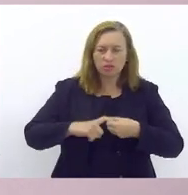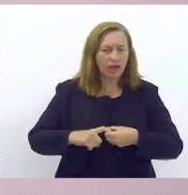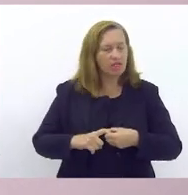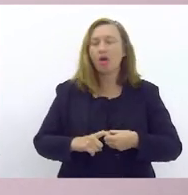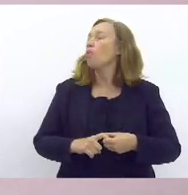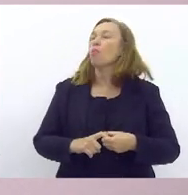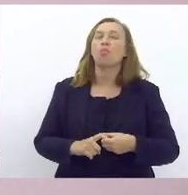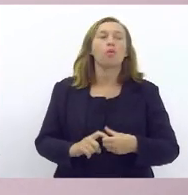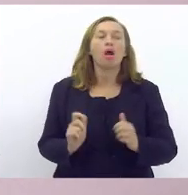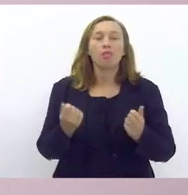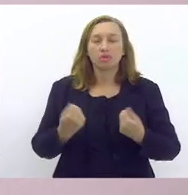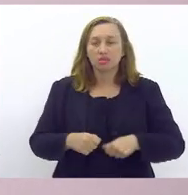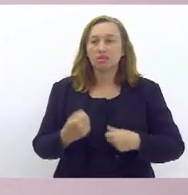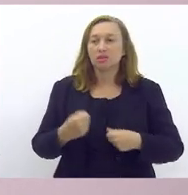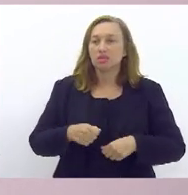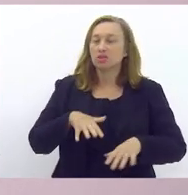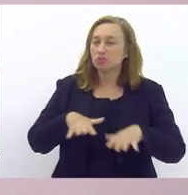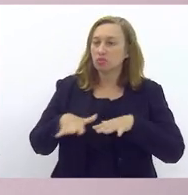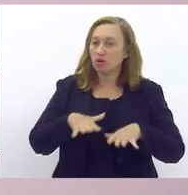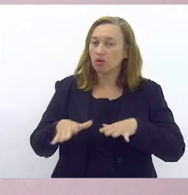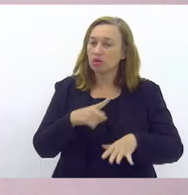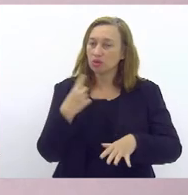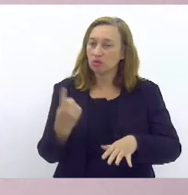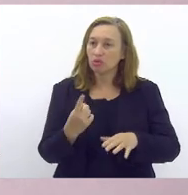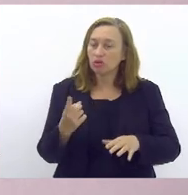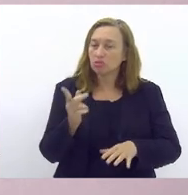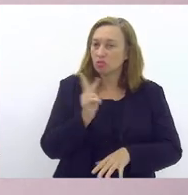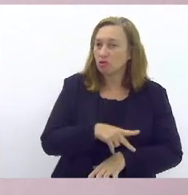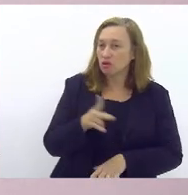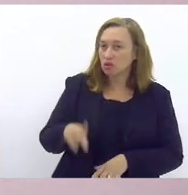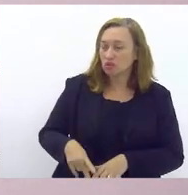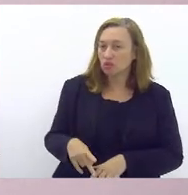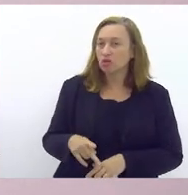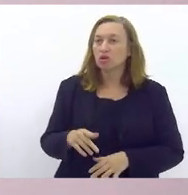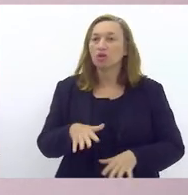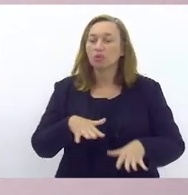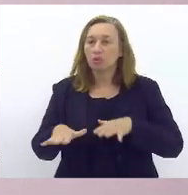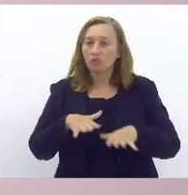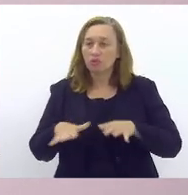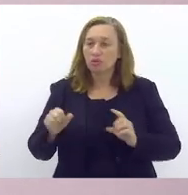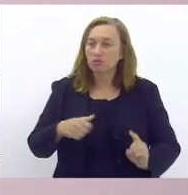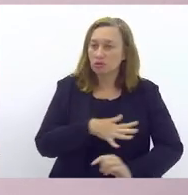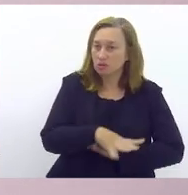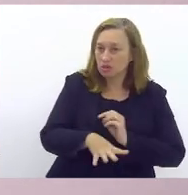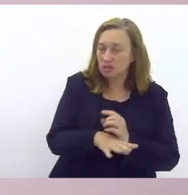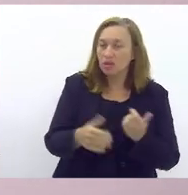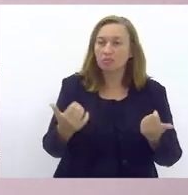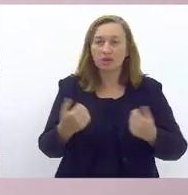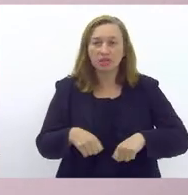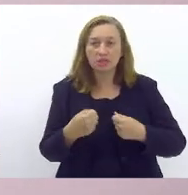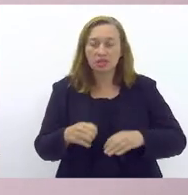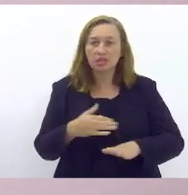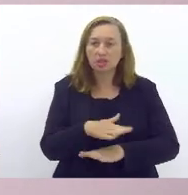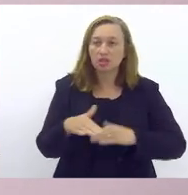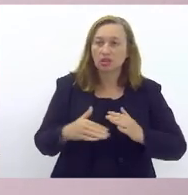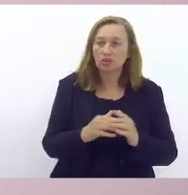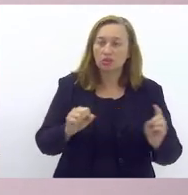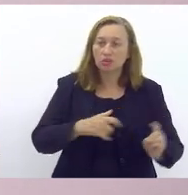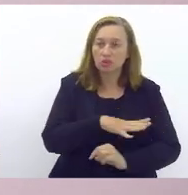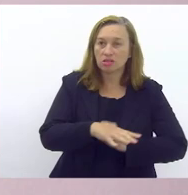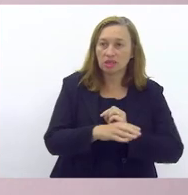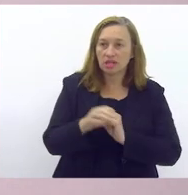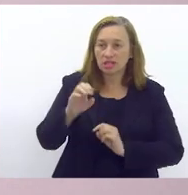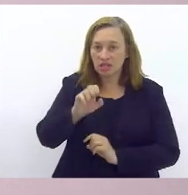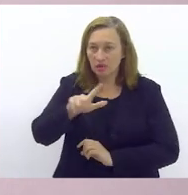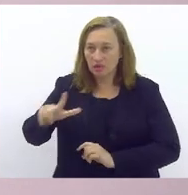precisa, sim, dos movimentos dos Somos Todos Professores, a gente precisa dos movimentos sociais e a gente precisa de toda a sociedade